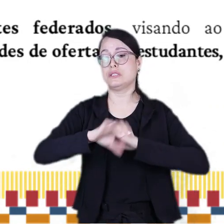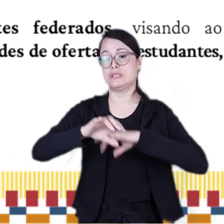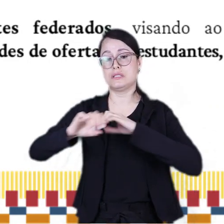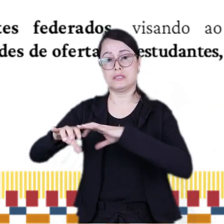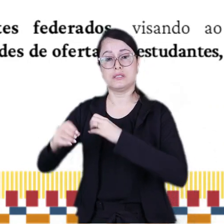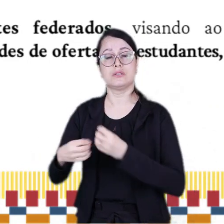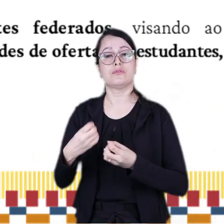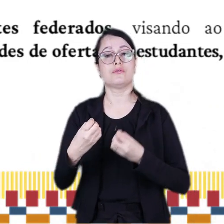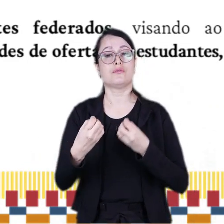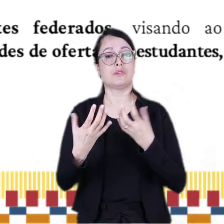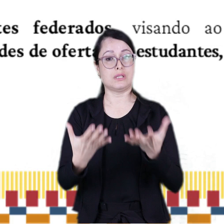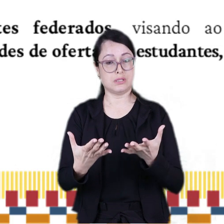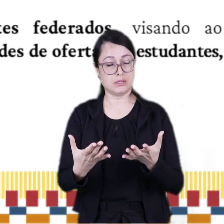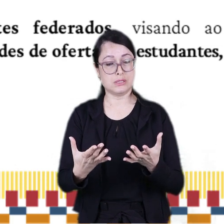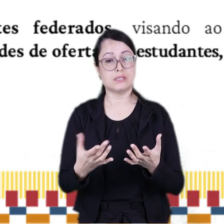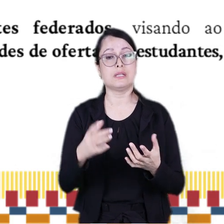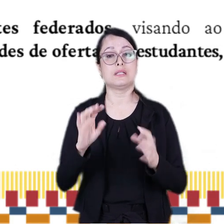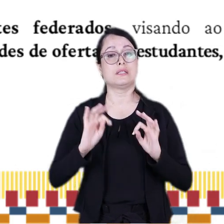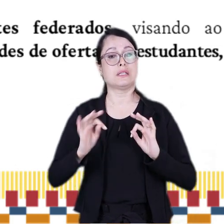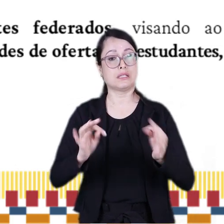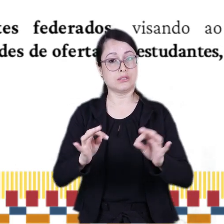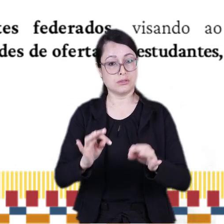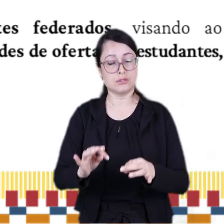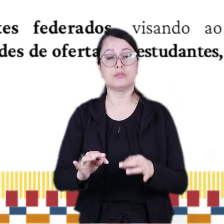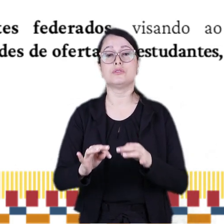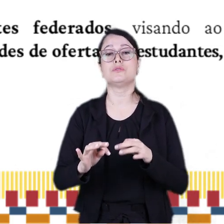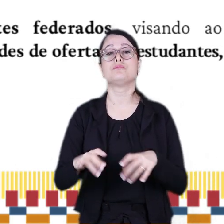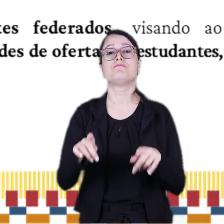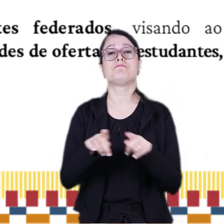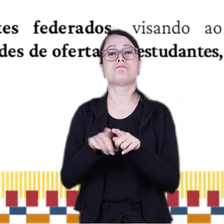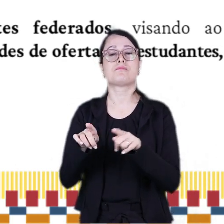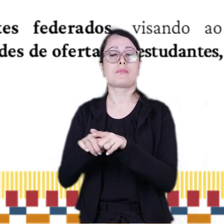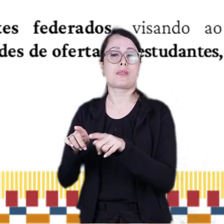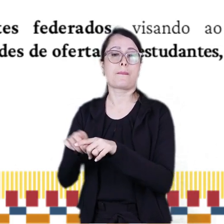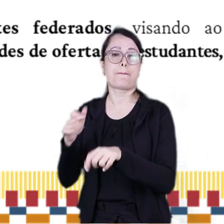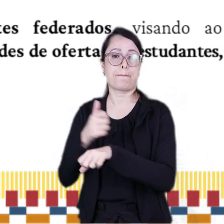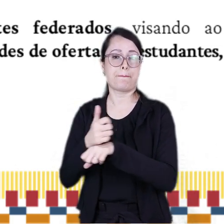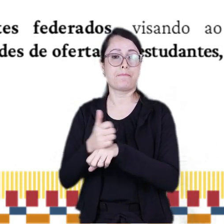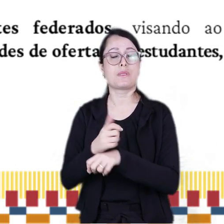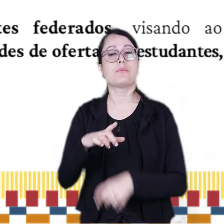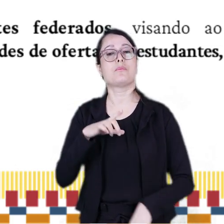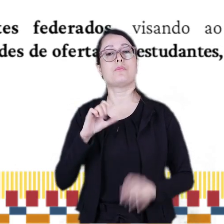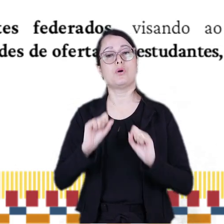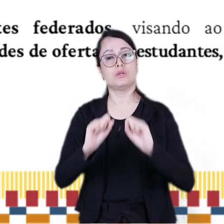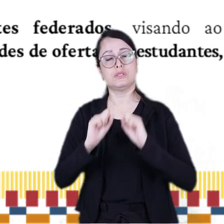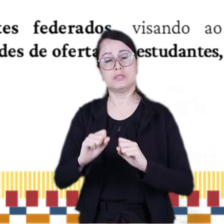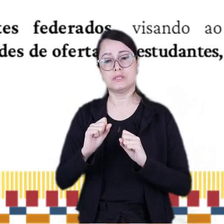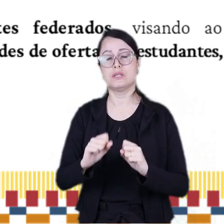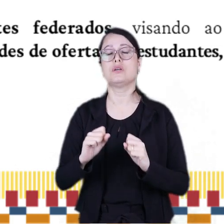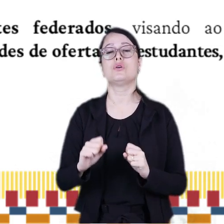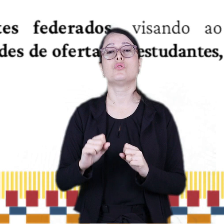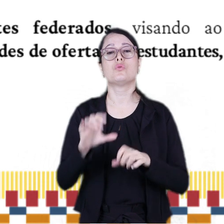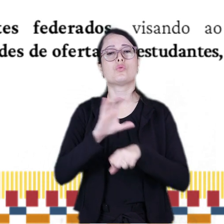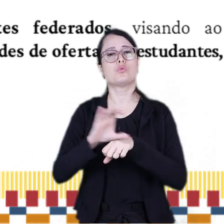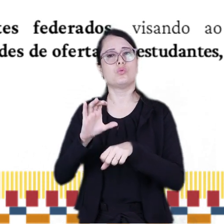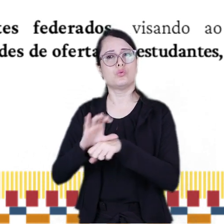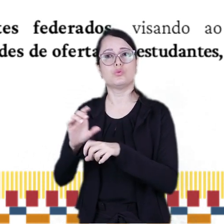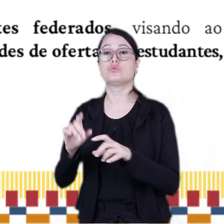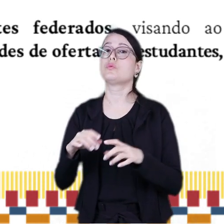de suas propostas pedagógicas então a nossa legislação ela coloca que as instituições de ensino que